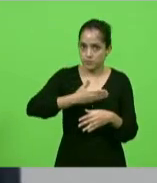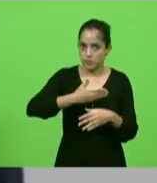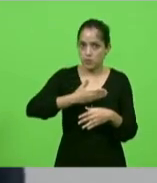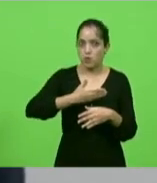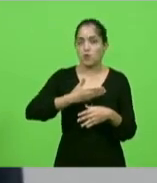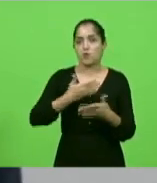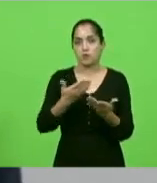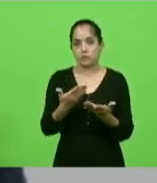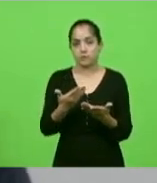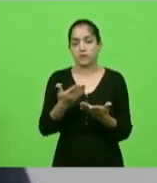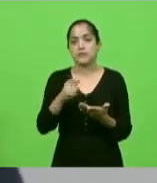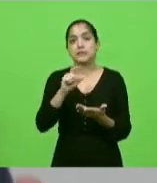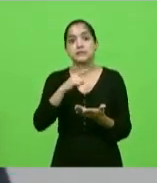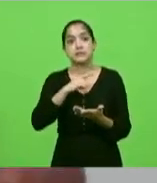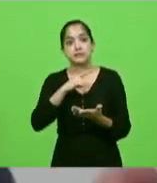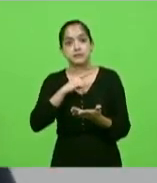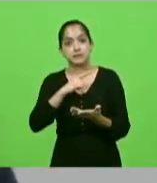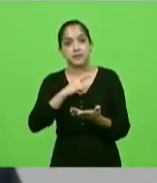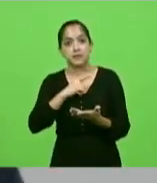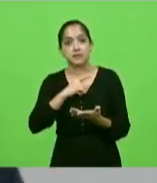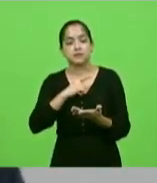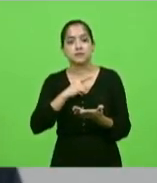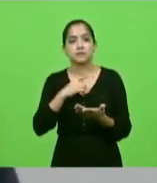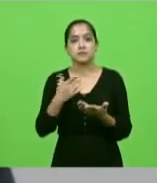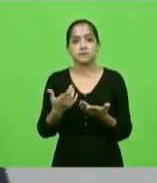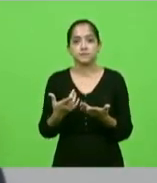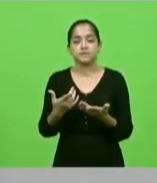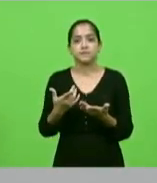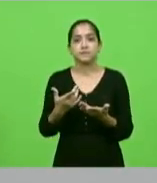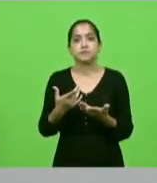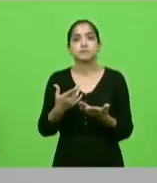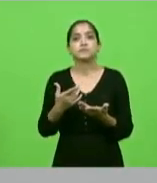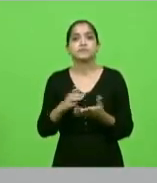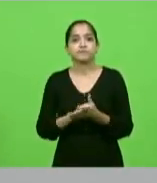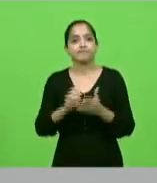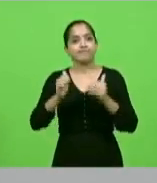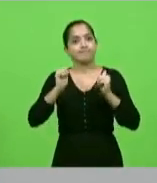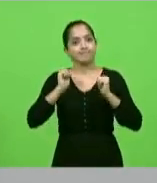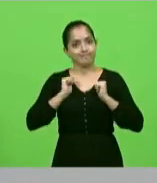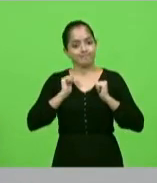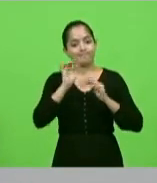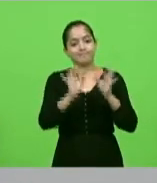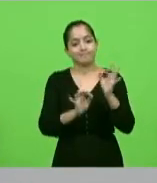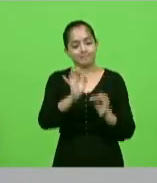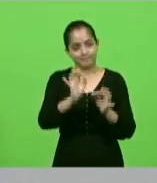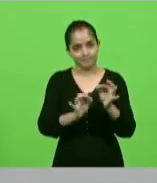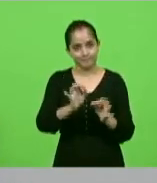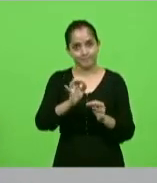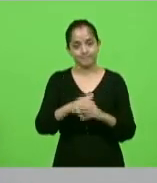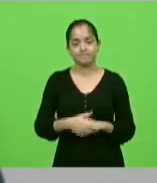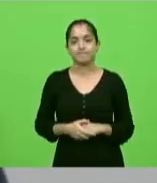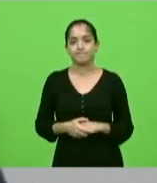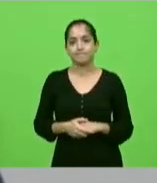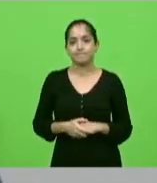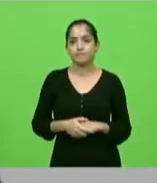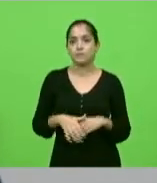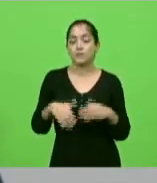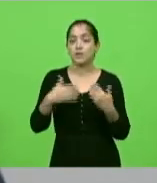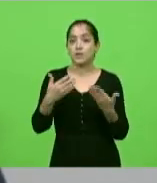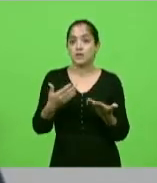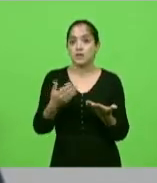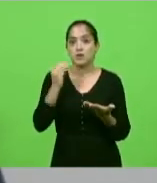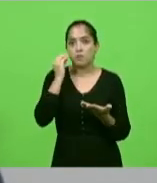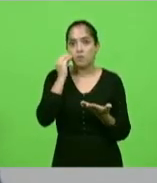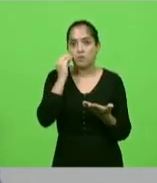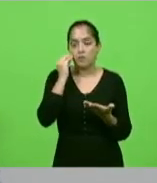parece bastante relevante, pelo menos em tese, de que houve omissão juridicamente relevante. E qual é,